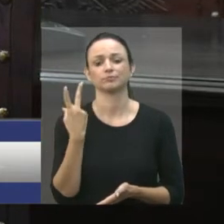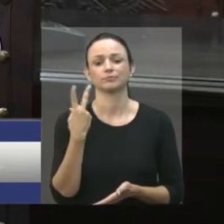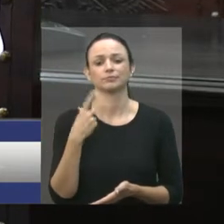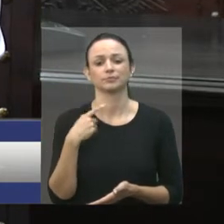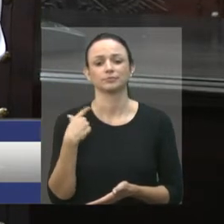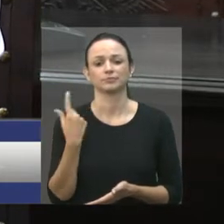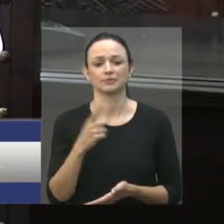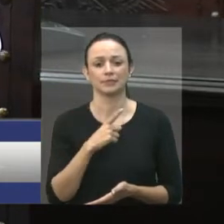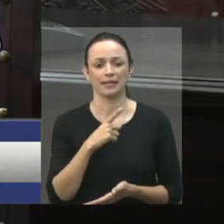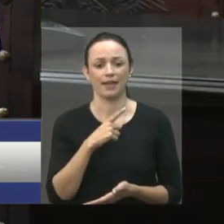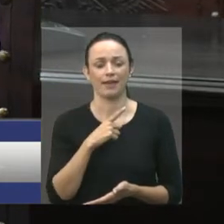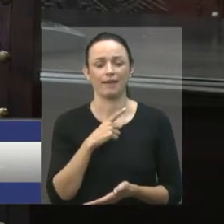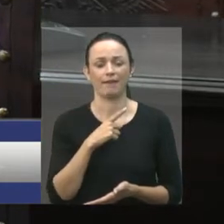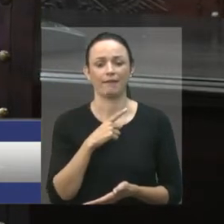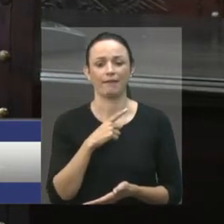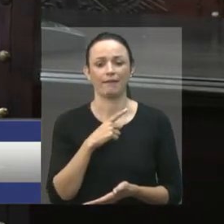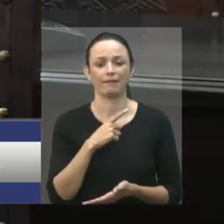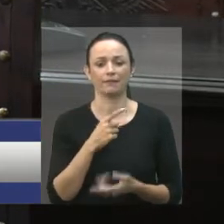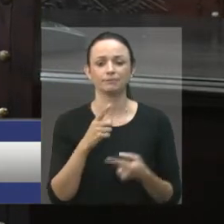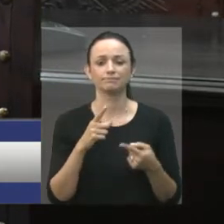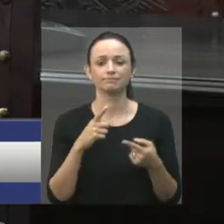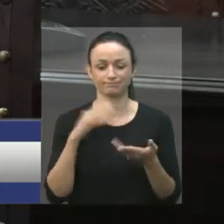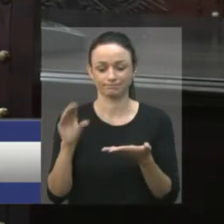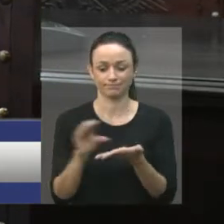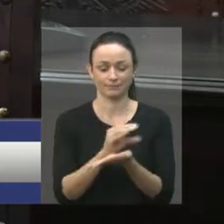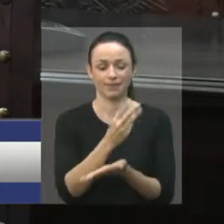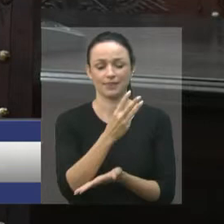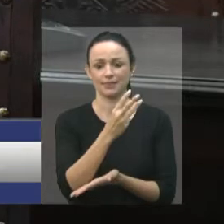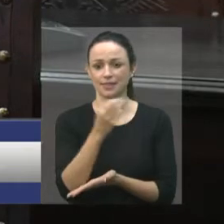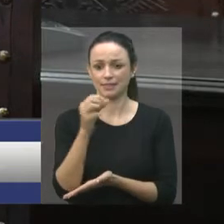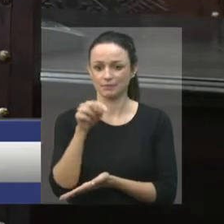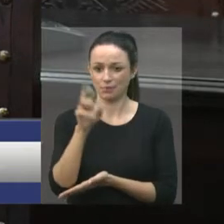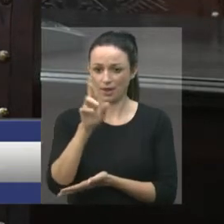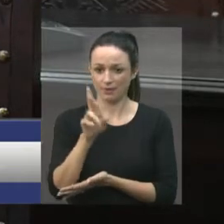nós tenhamos aí de ter uma emenda de R$300 mil,